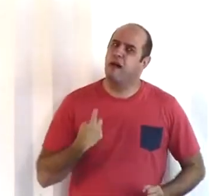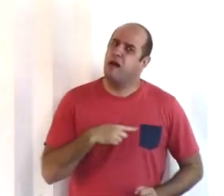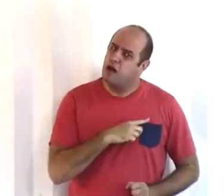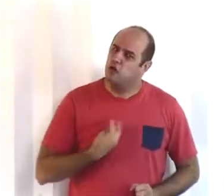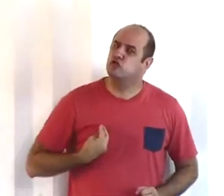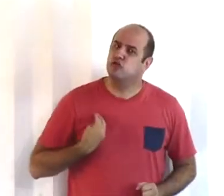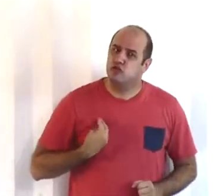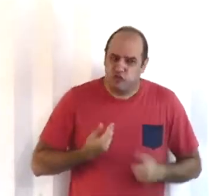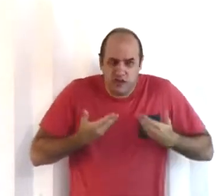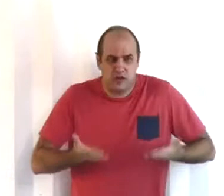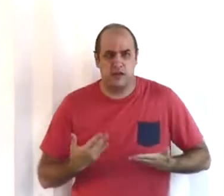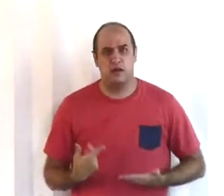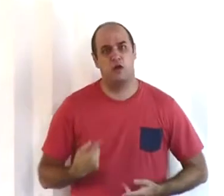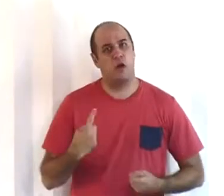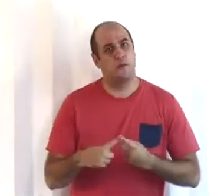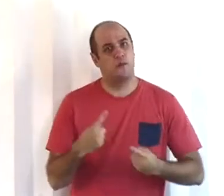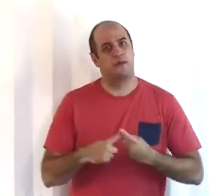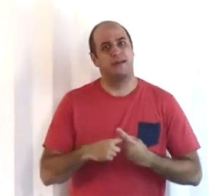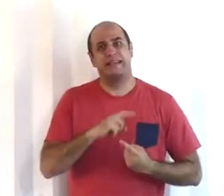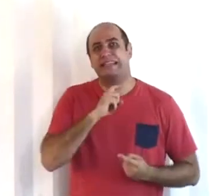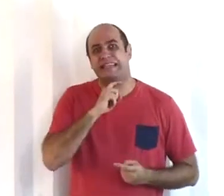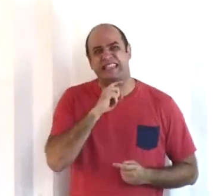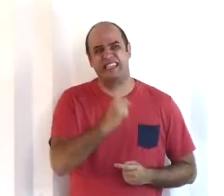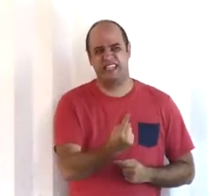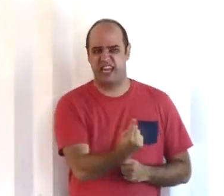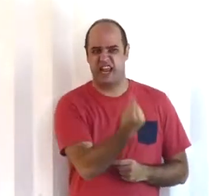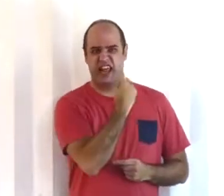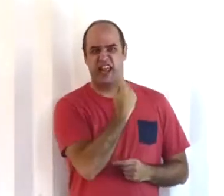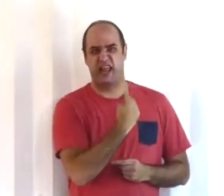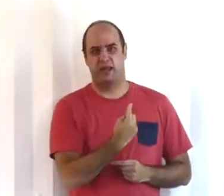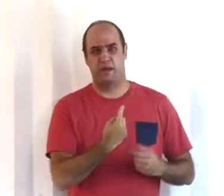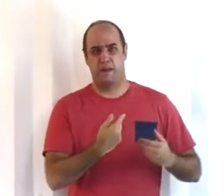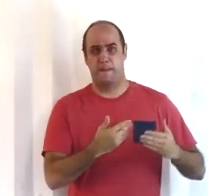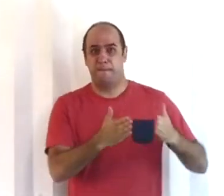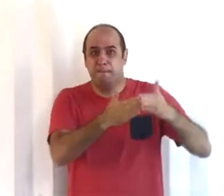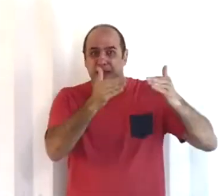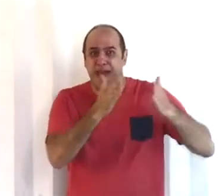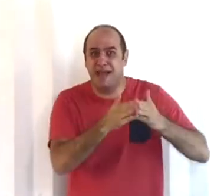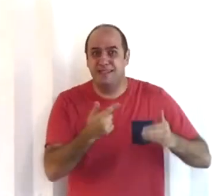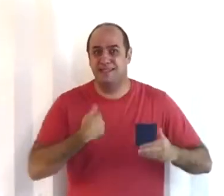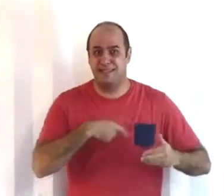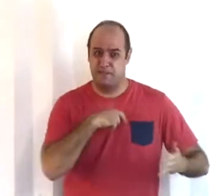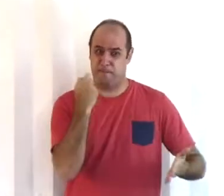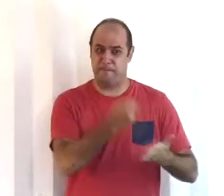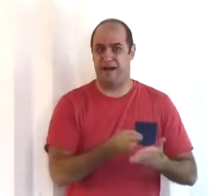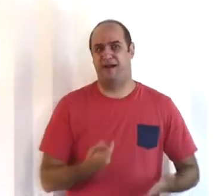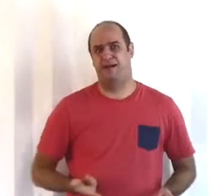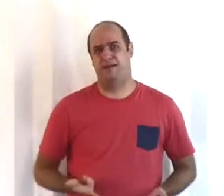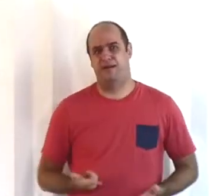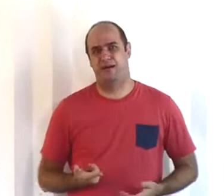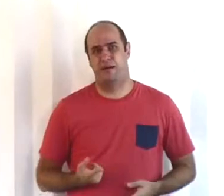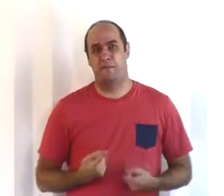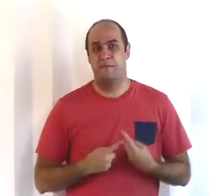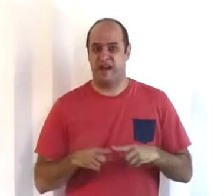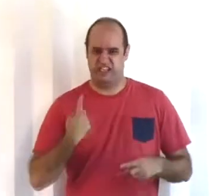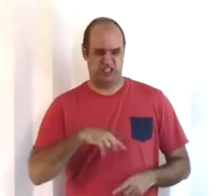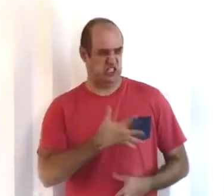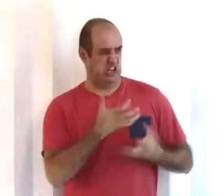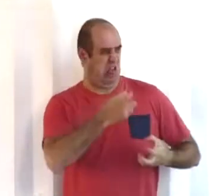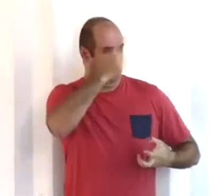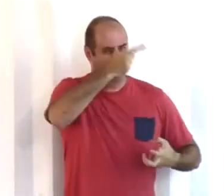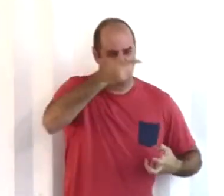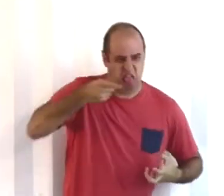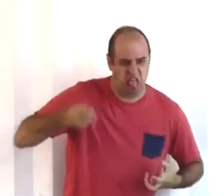vivendo, provavelmente é porque não nos cobraram o mal que fizemos. Por que nós queremos cobrar dos outros? Lembra da parábola do